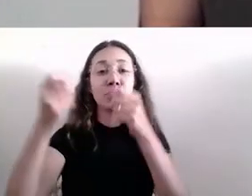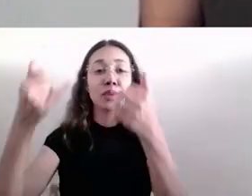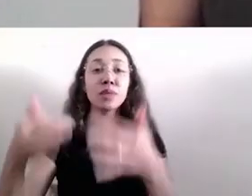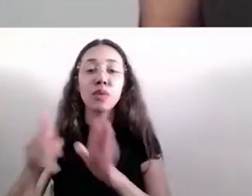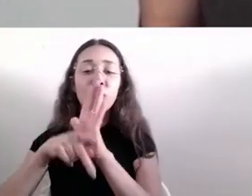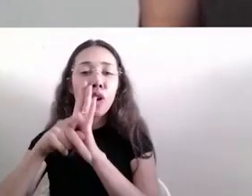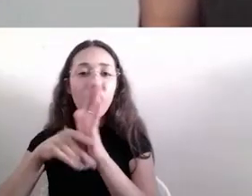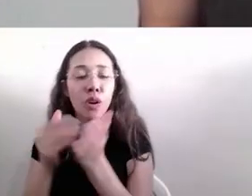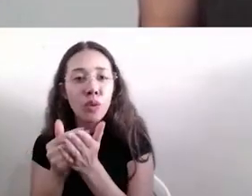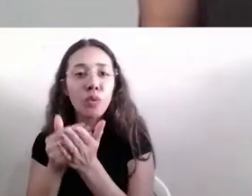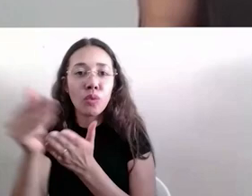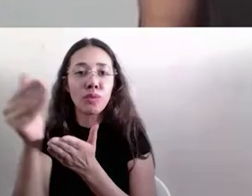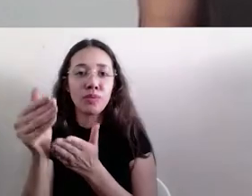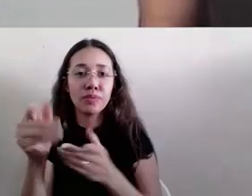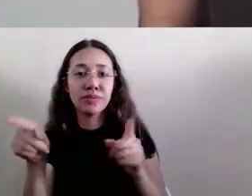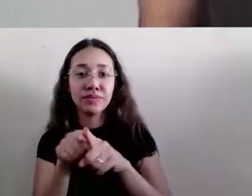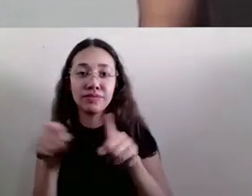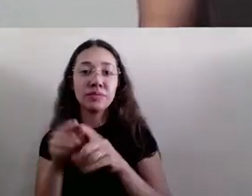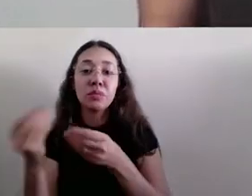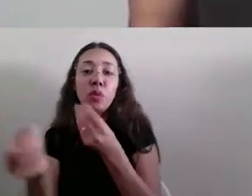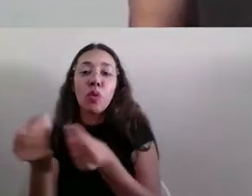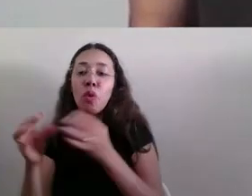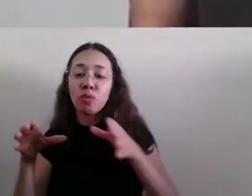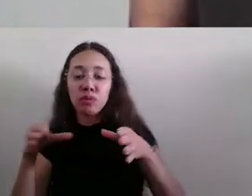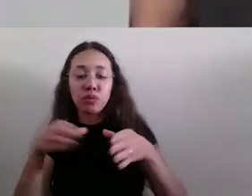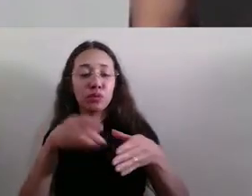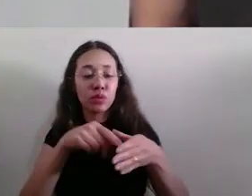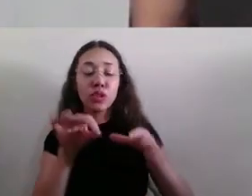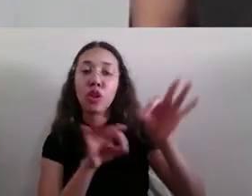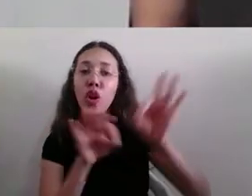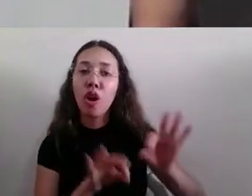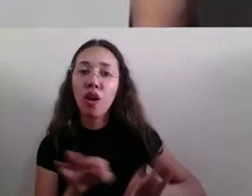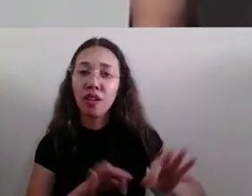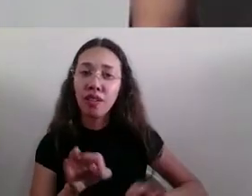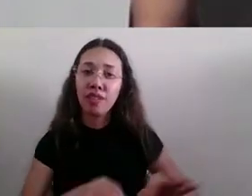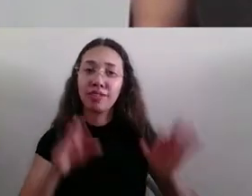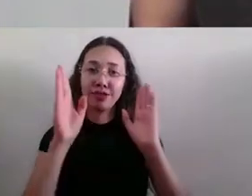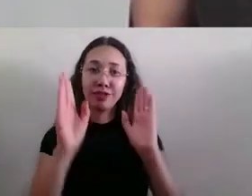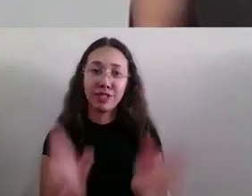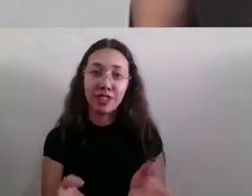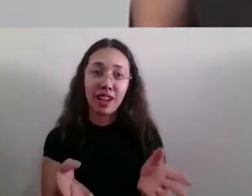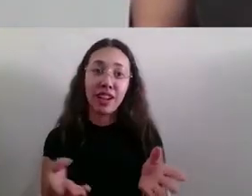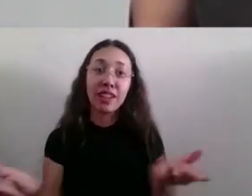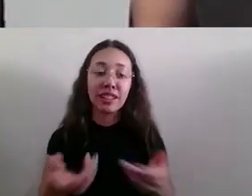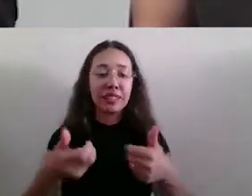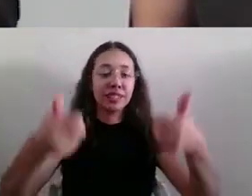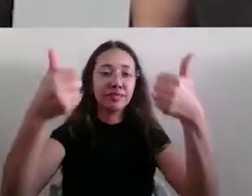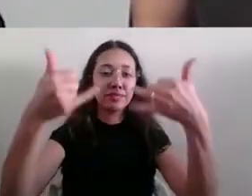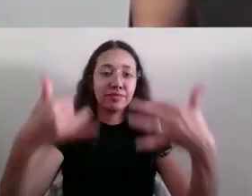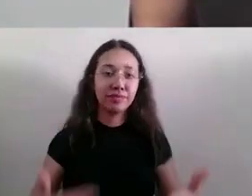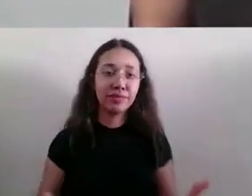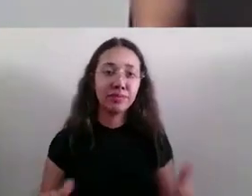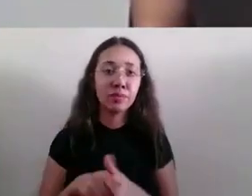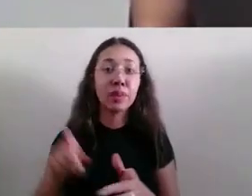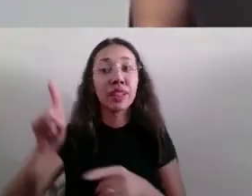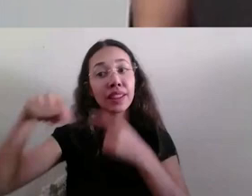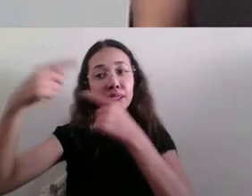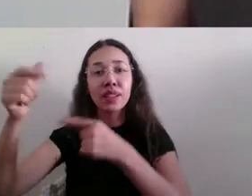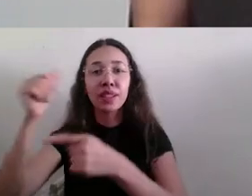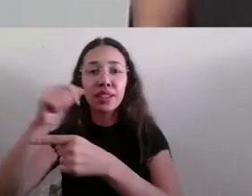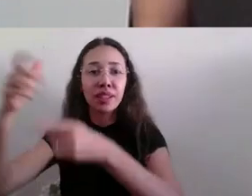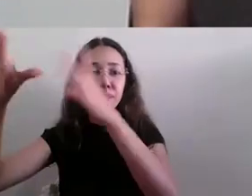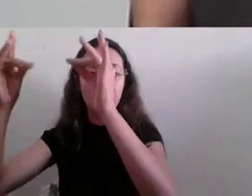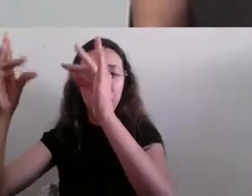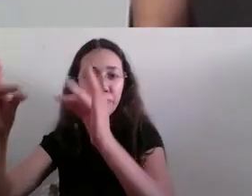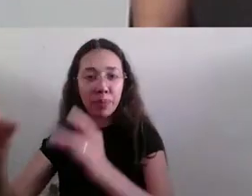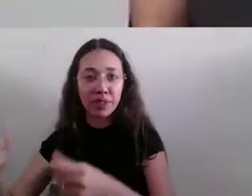a razão pela qual o núcleo foi estruturado da maneira como foi atualmente, que vai ser melhor esmiuçado pela doutora Ana Clara na